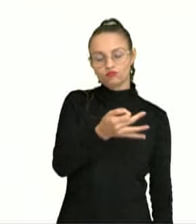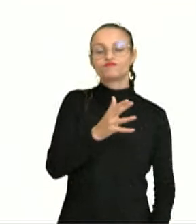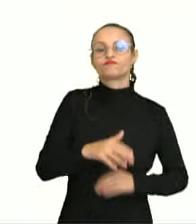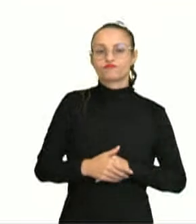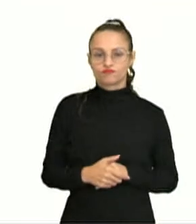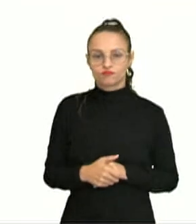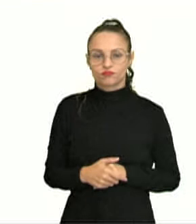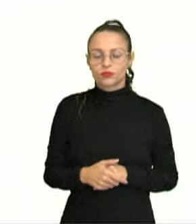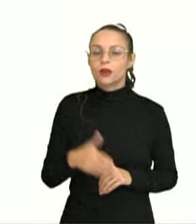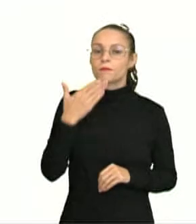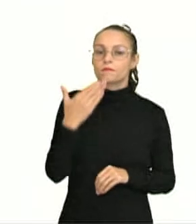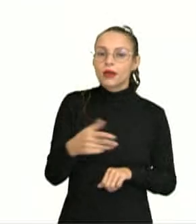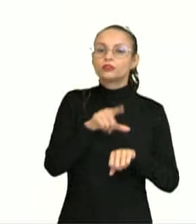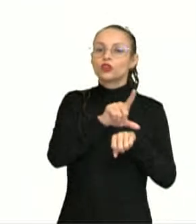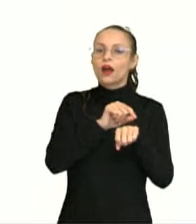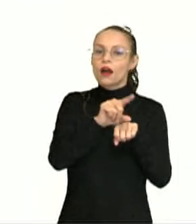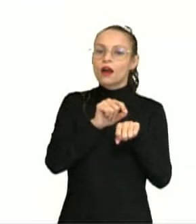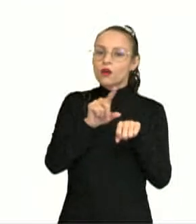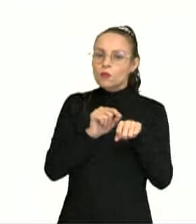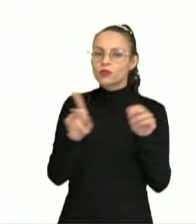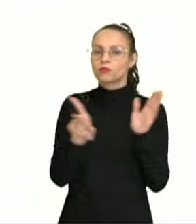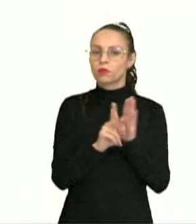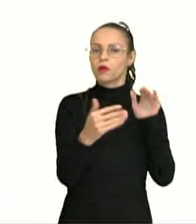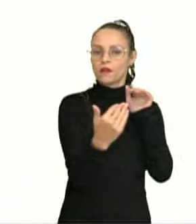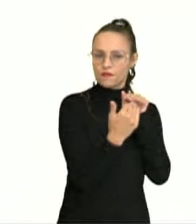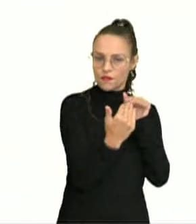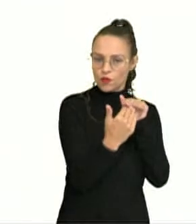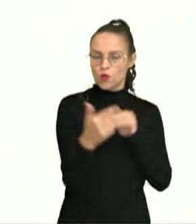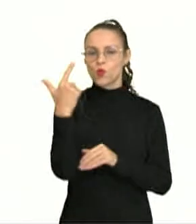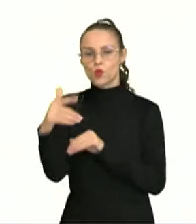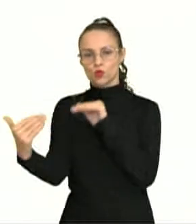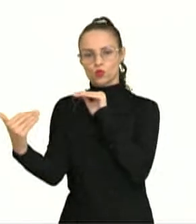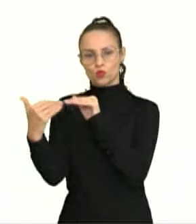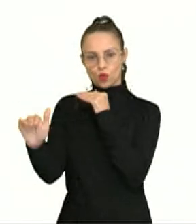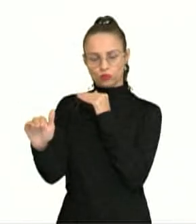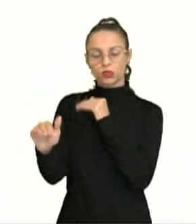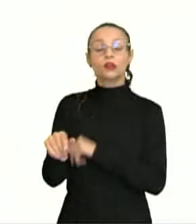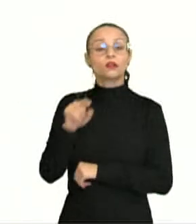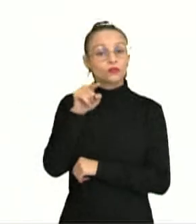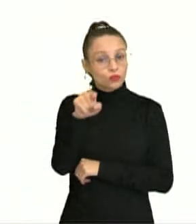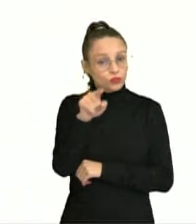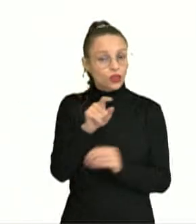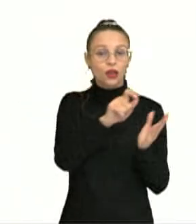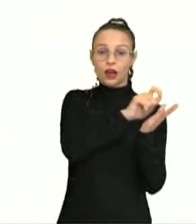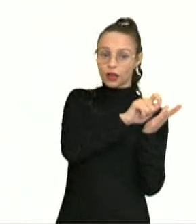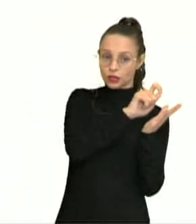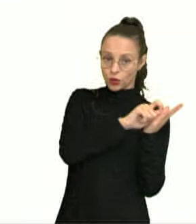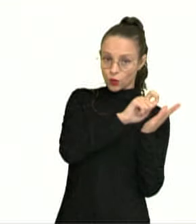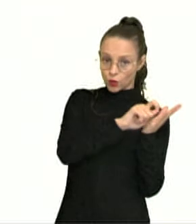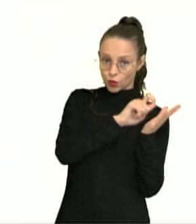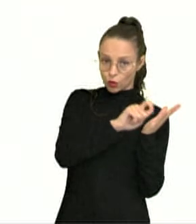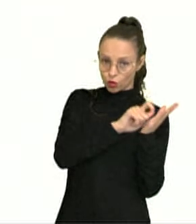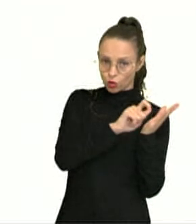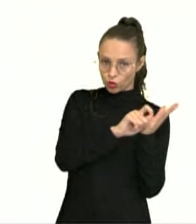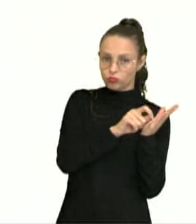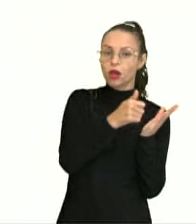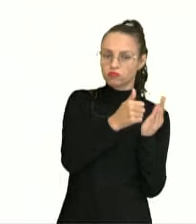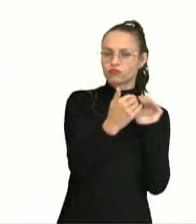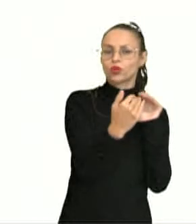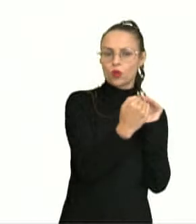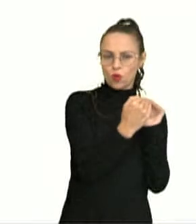ó, argumentos a favor do tema proposto e outros contra, você tem que anotar argumentos